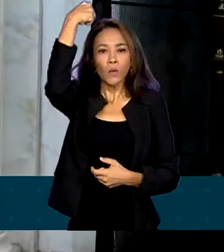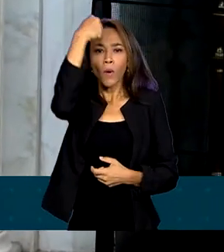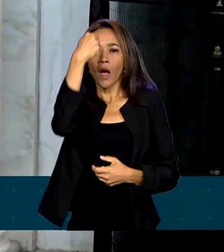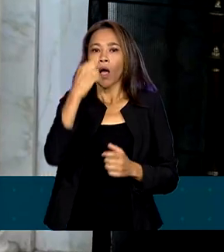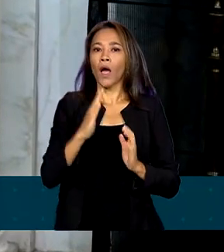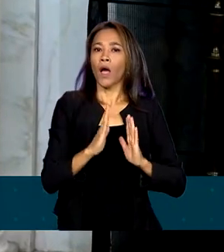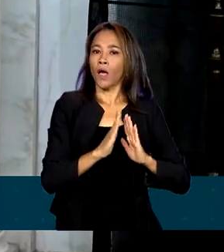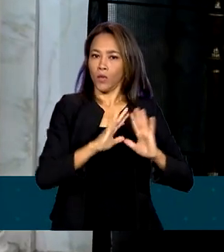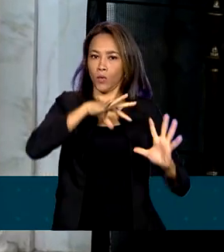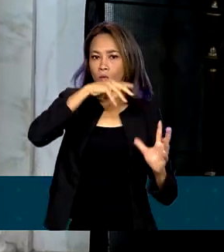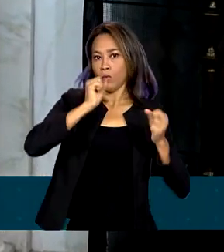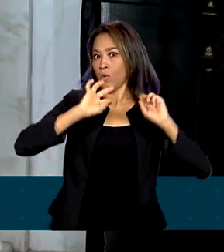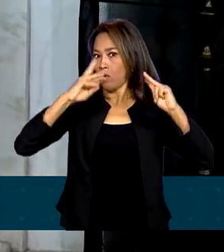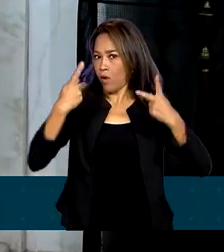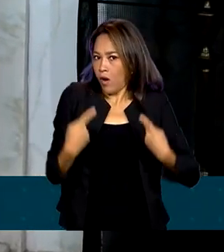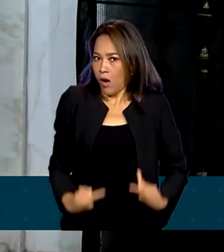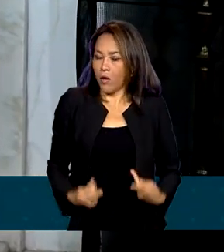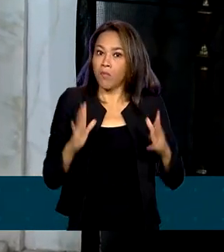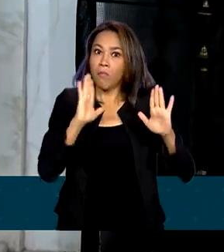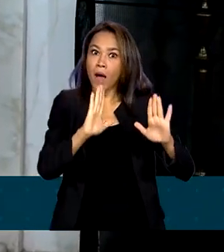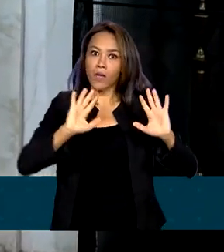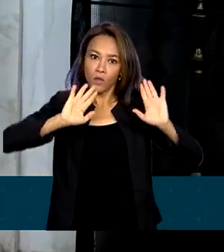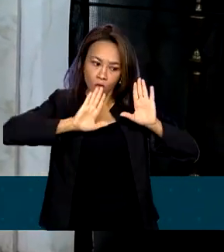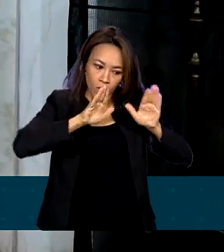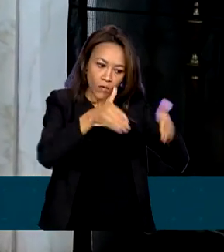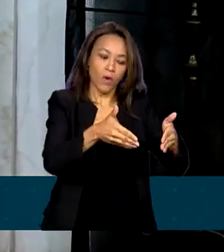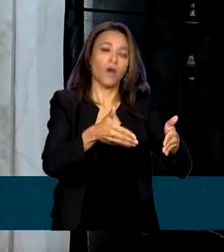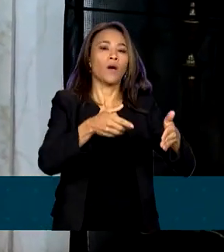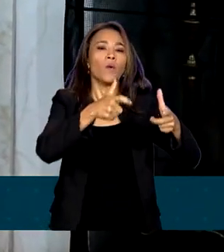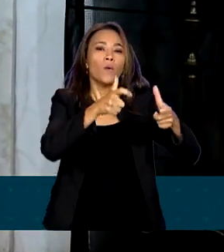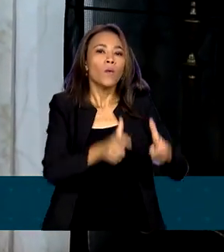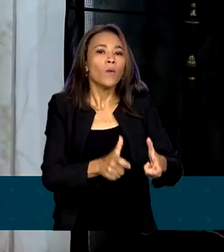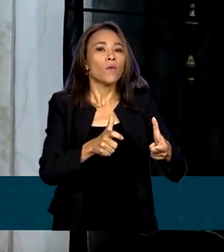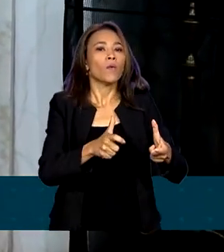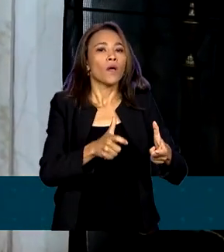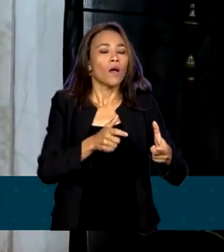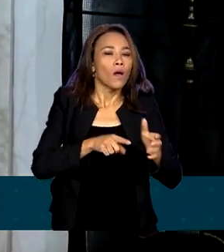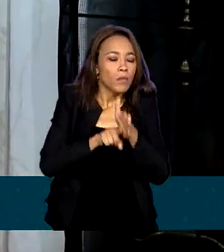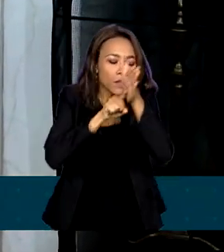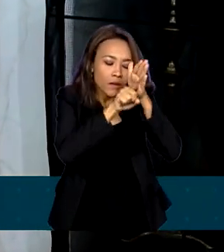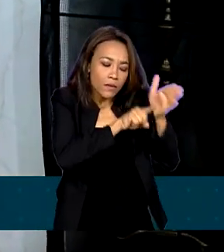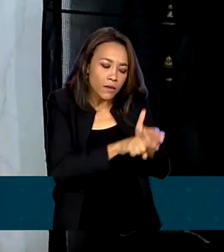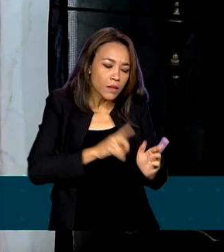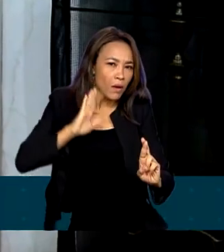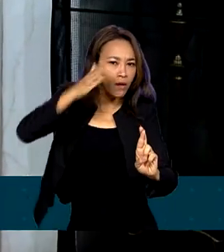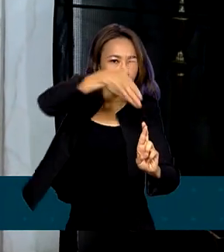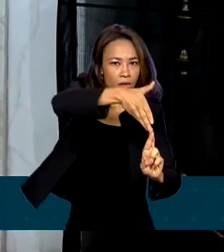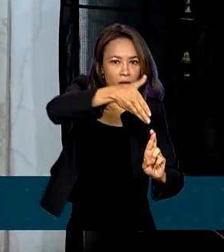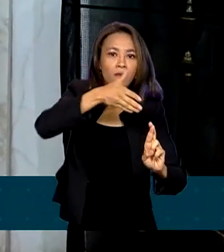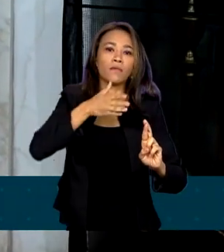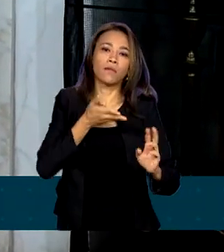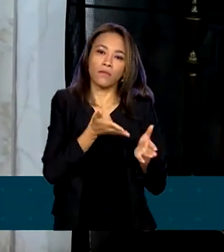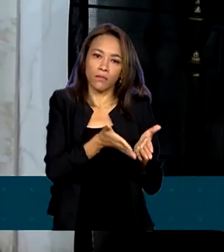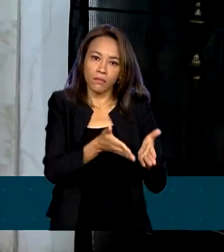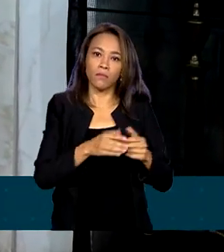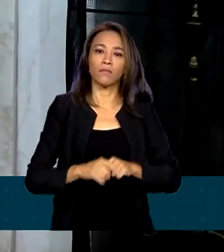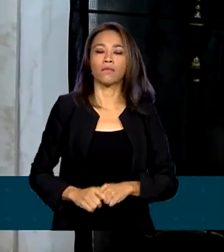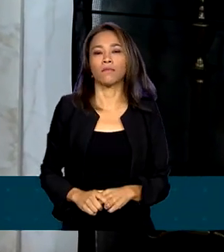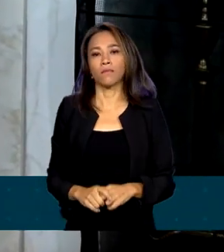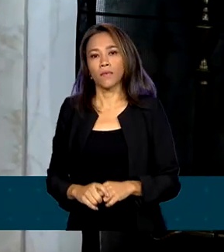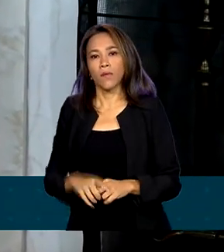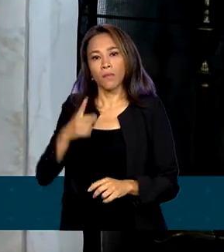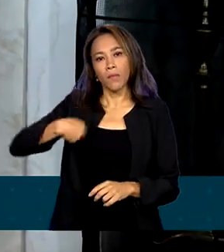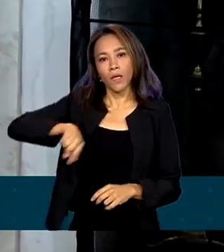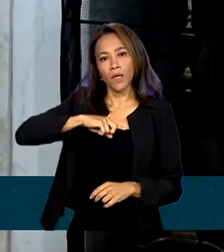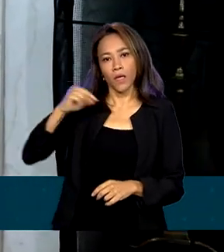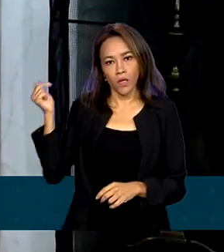the humanity, mas um centro but de pesquisa compartilhado com o mundo inteiro, shared with all the rest of the world. Para que a